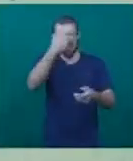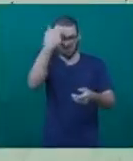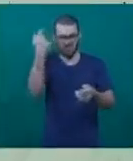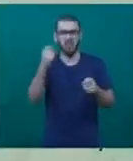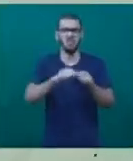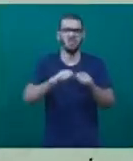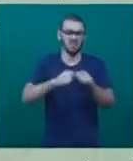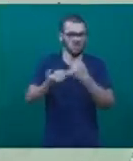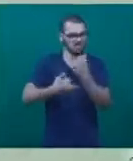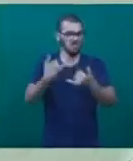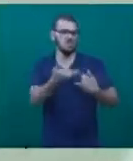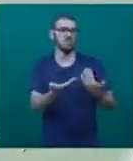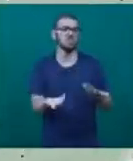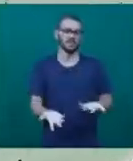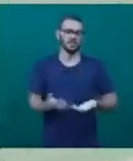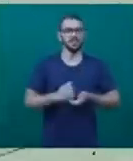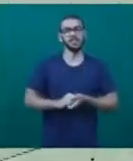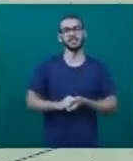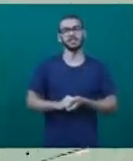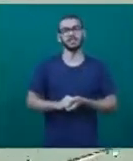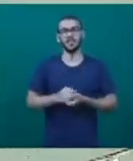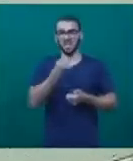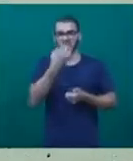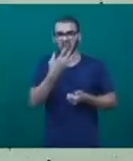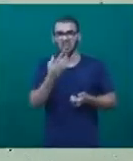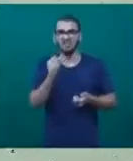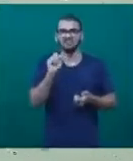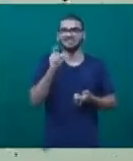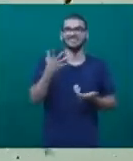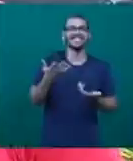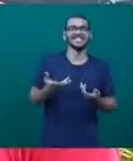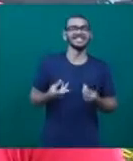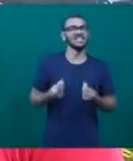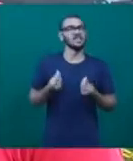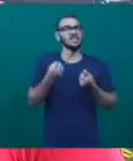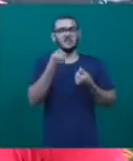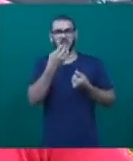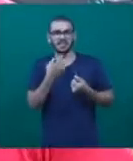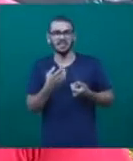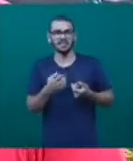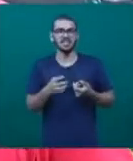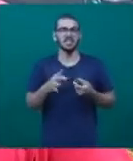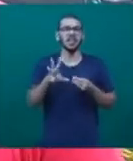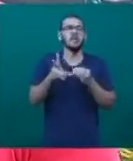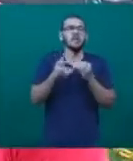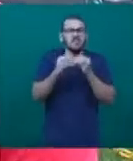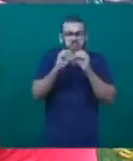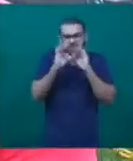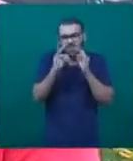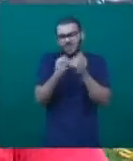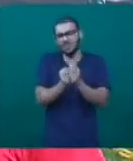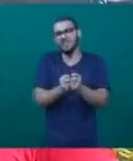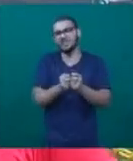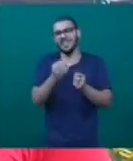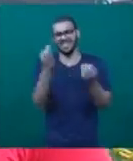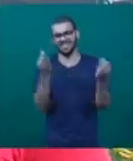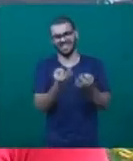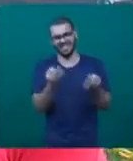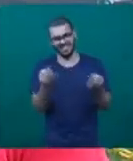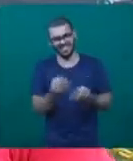e brincar, e dá para escalar tranquilo. Os benefícios é imenso, assim, é um esporte muito completo